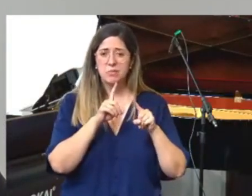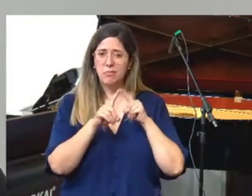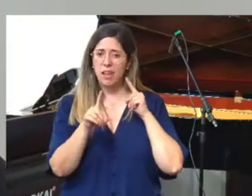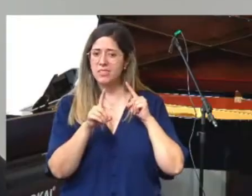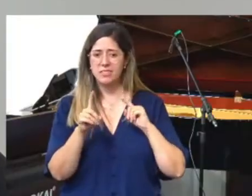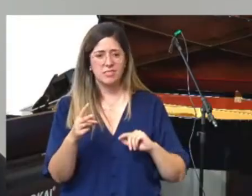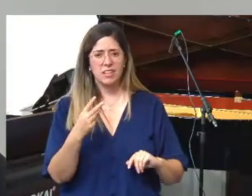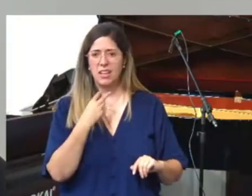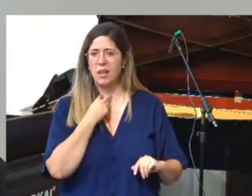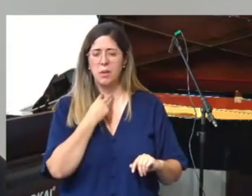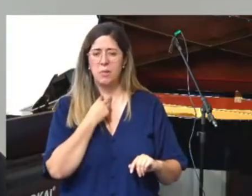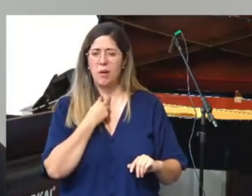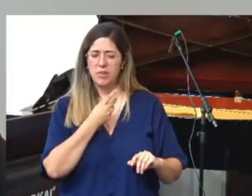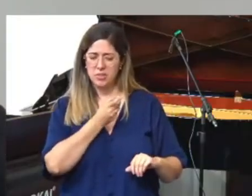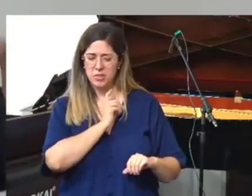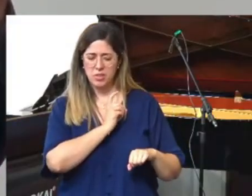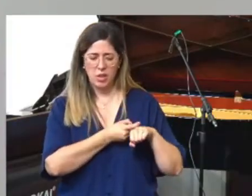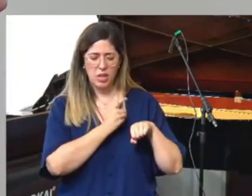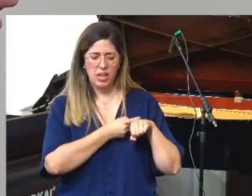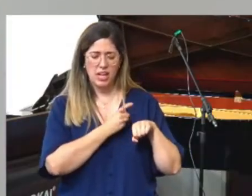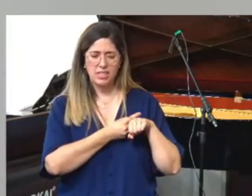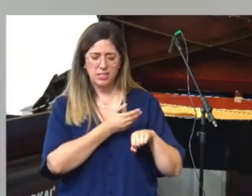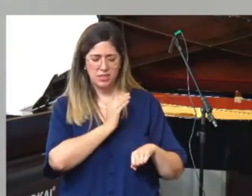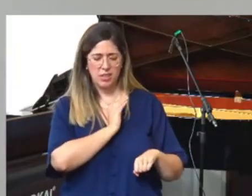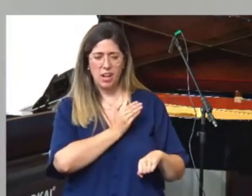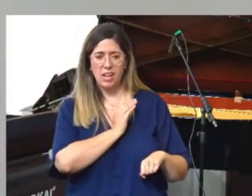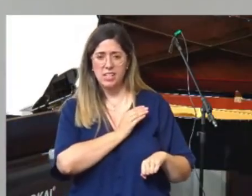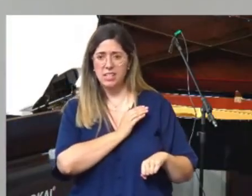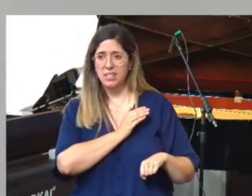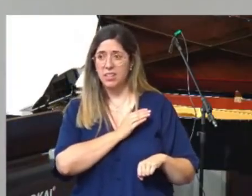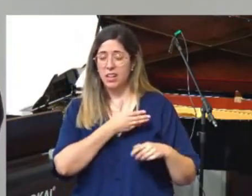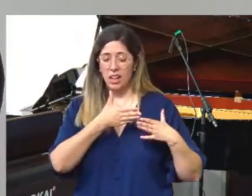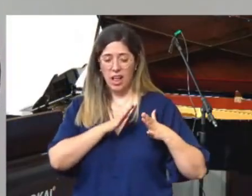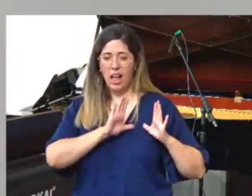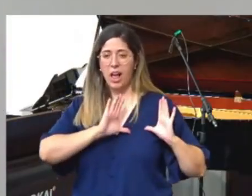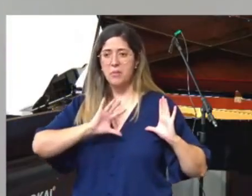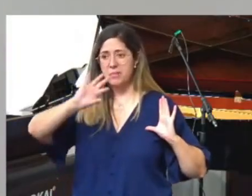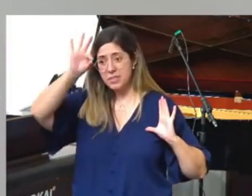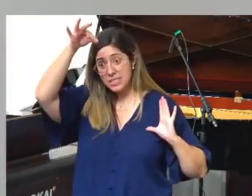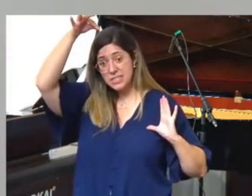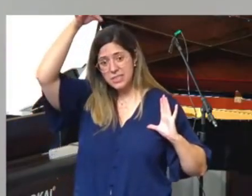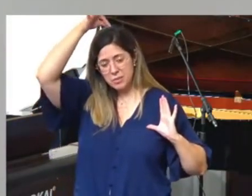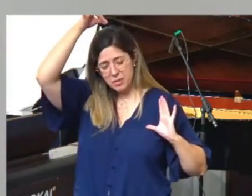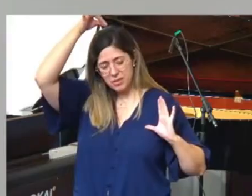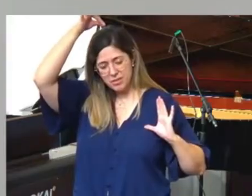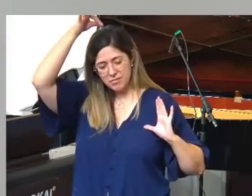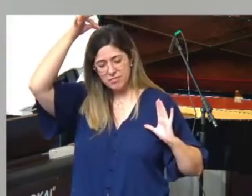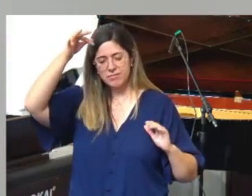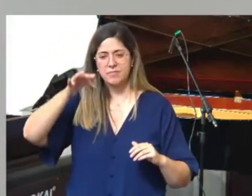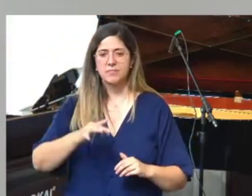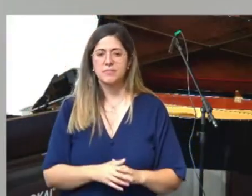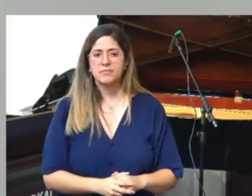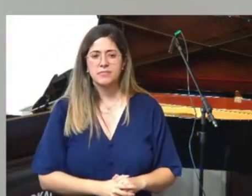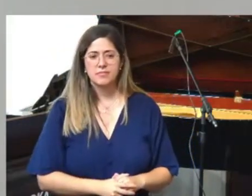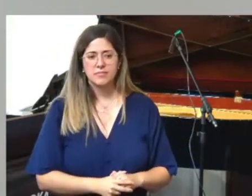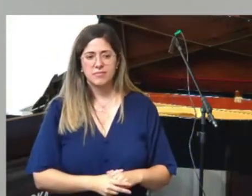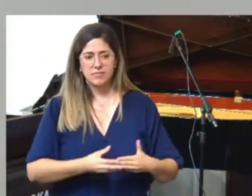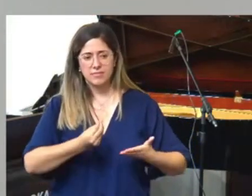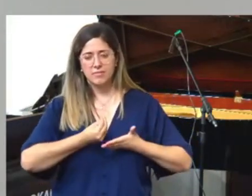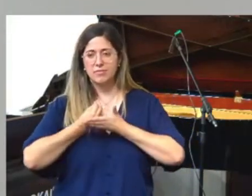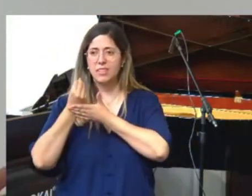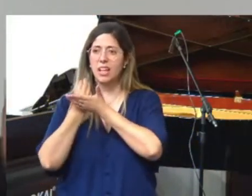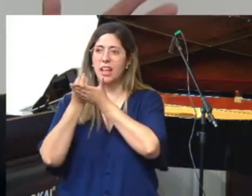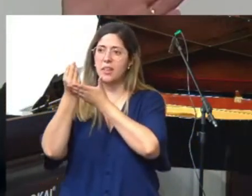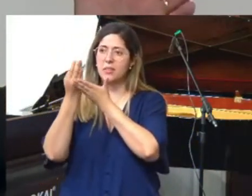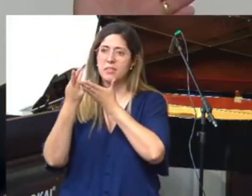Não se engane, não endureça o seu coração, ouça a voz do Espírito através da palavra de Deus, e entregue a